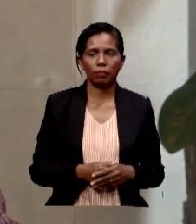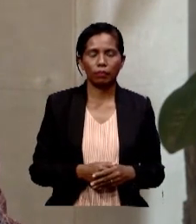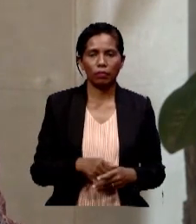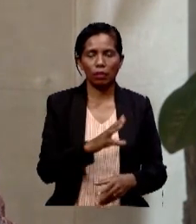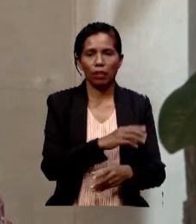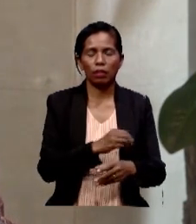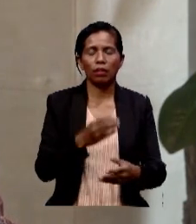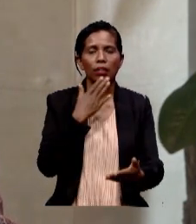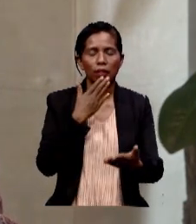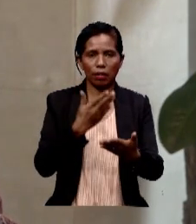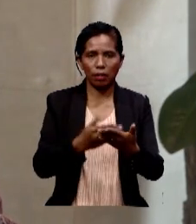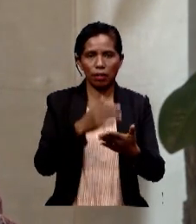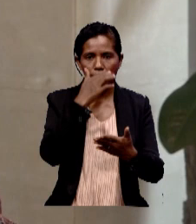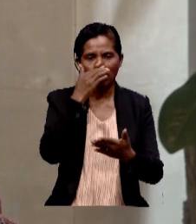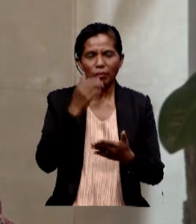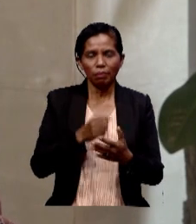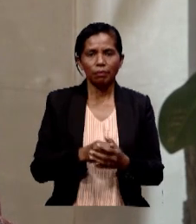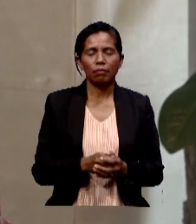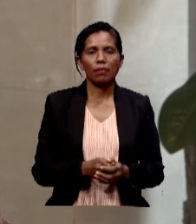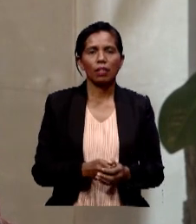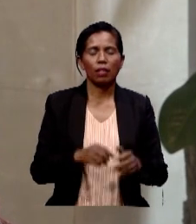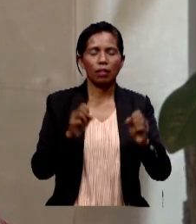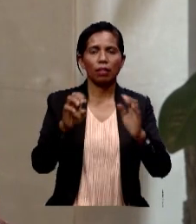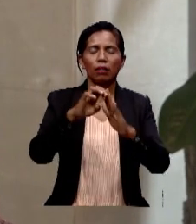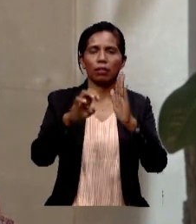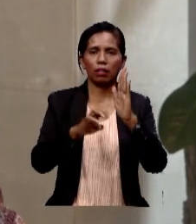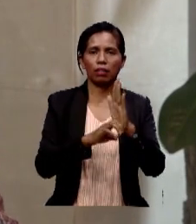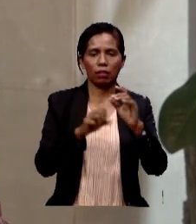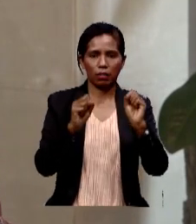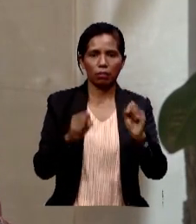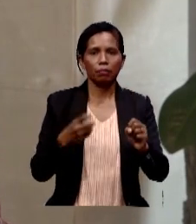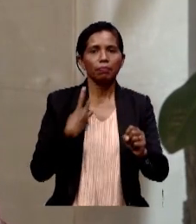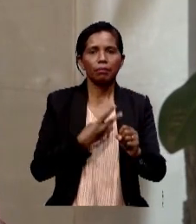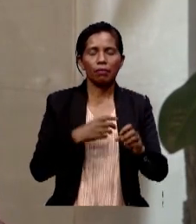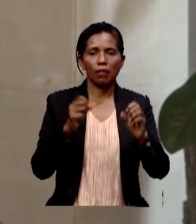Entendimento ainda, para o órgão estar unido, se não é, ainda trata,